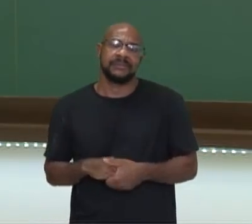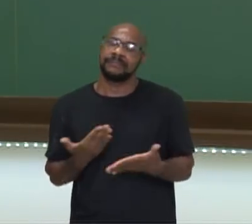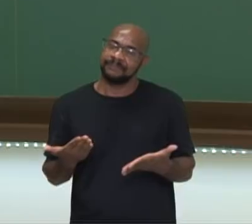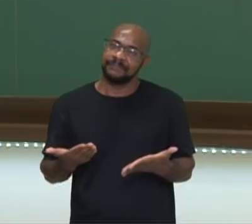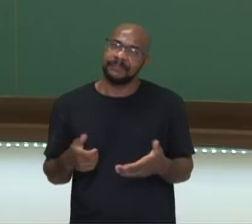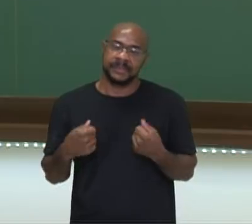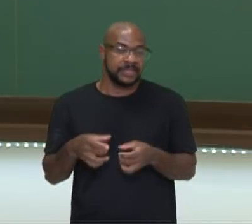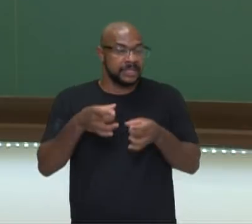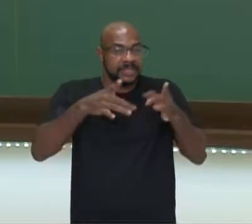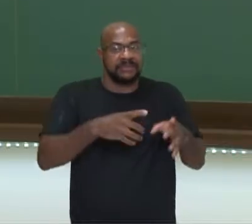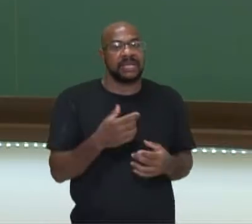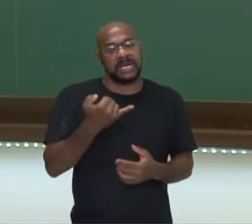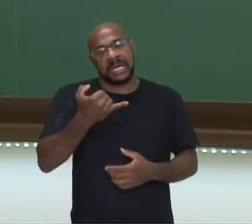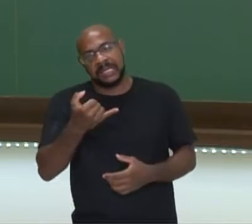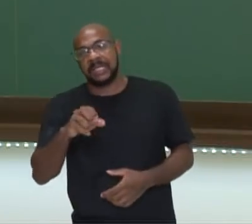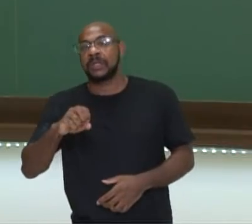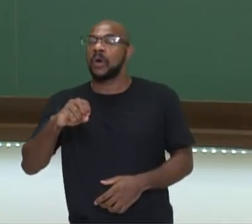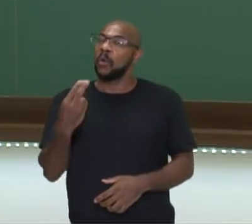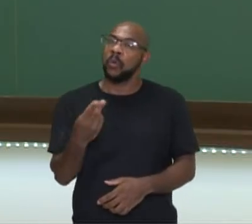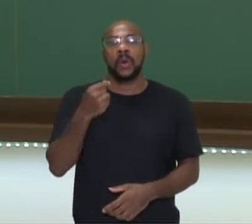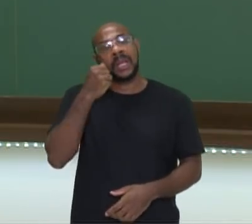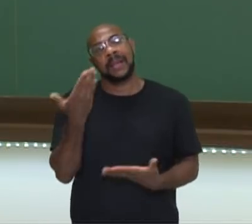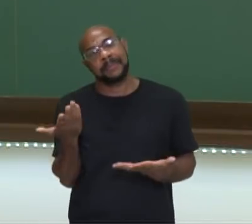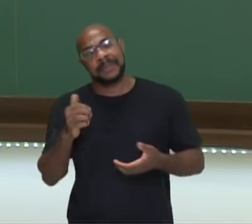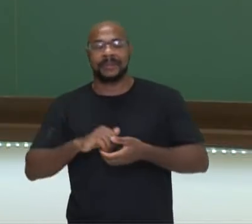aí na loja. Não vai dar para levar.